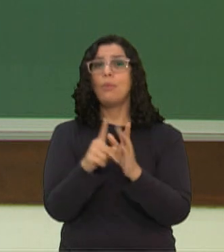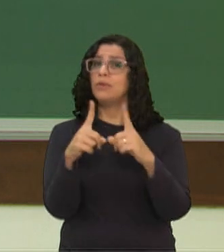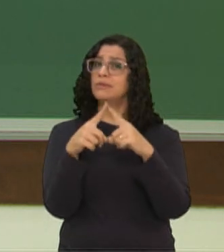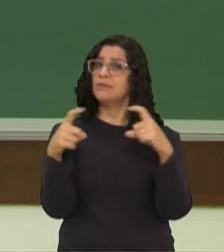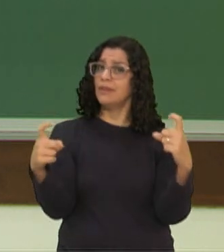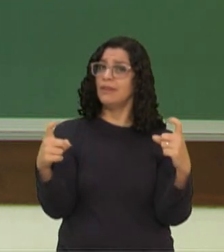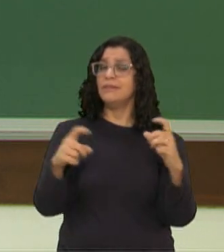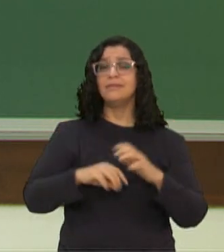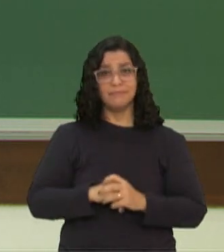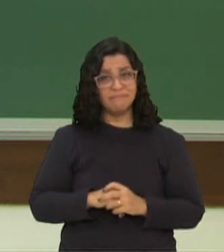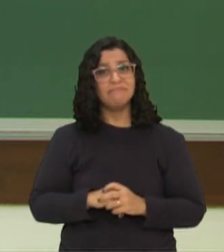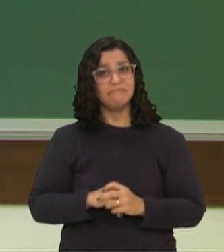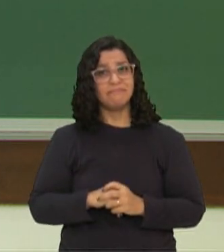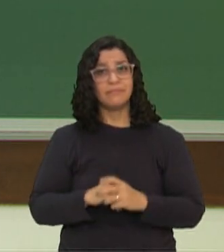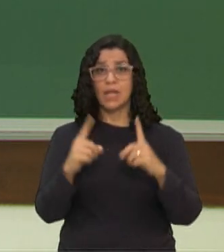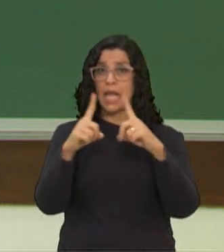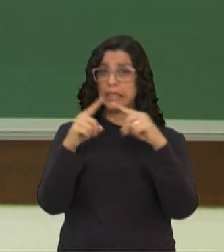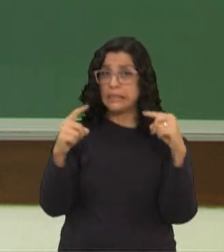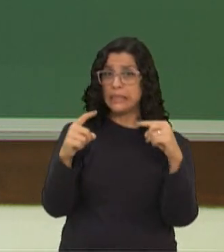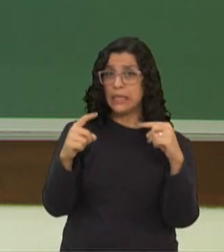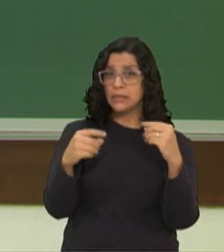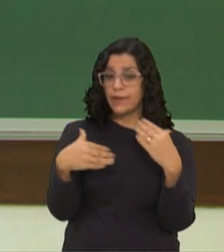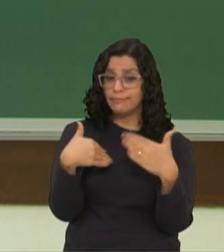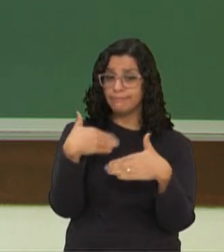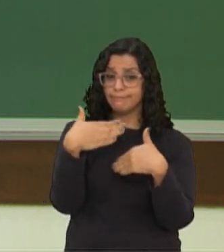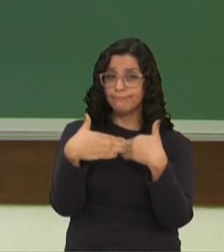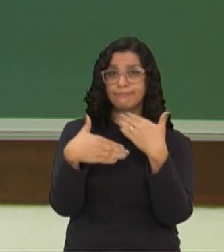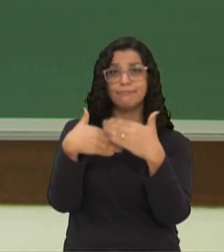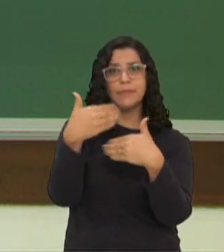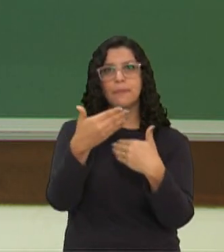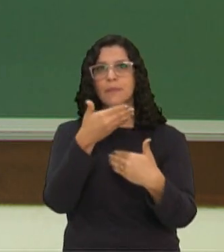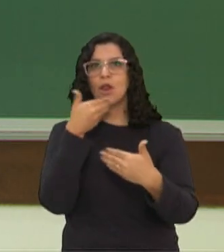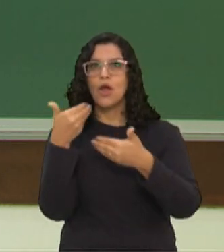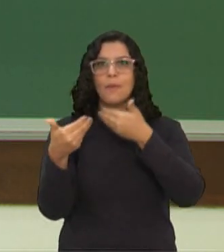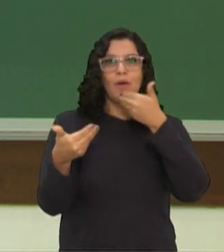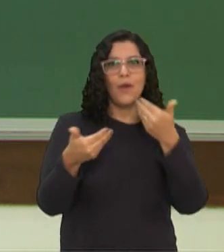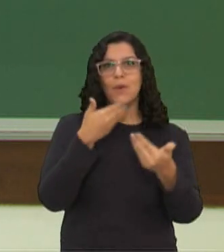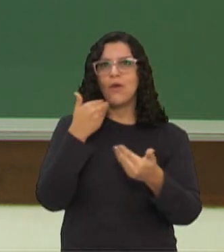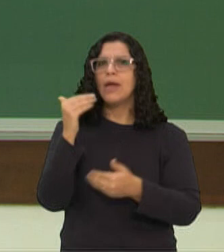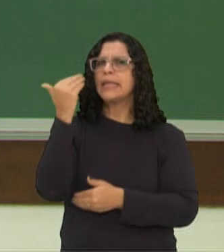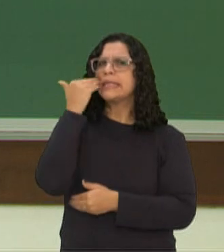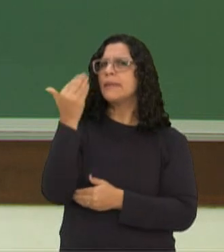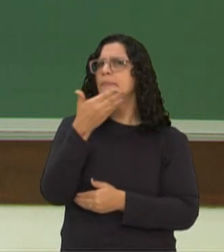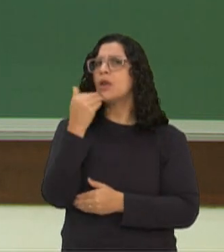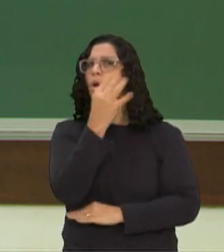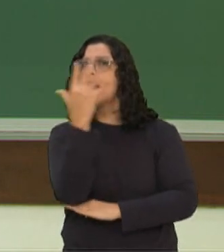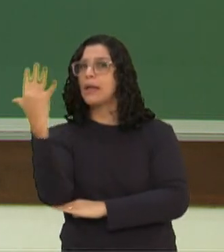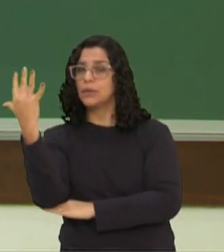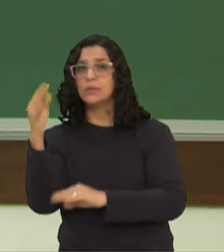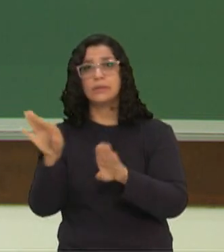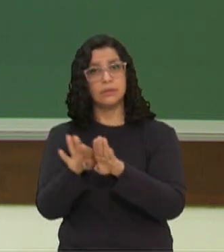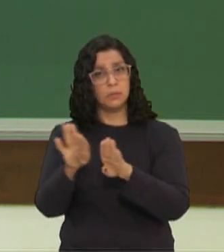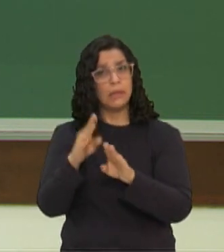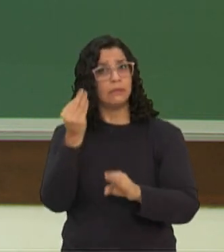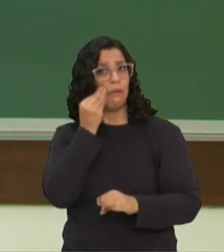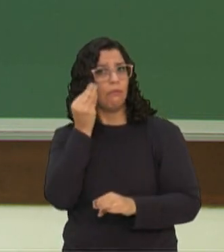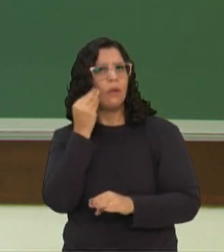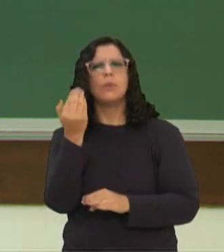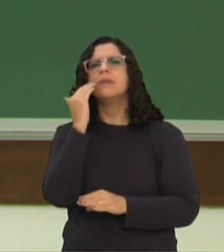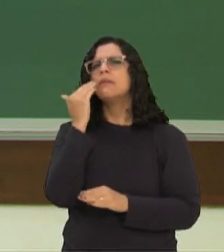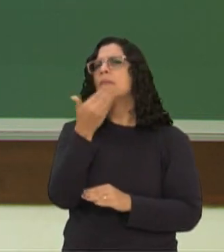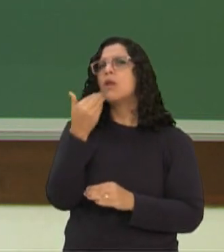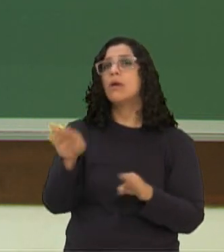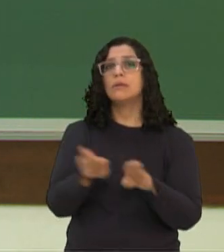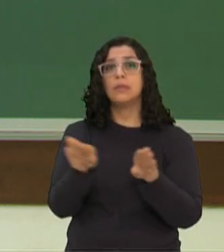ciência. É a ciência se modernizando cada vez mais, é a ciência tentando entender melhor a natureza, é a ciência tentando